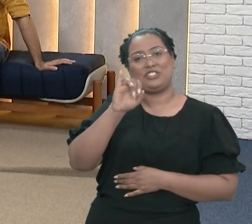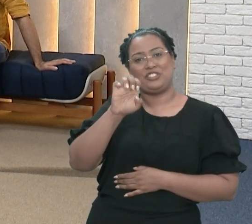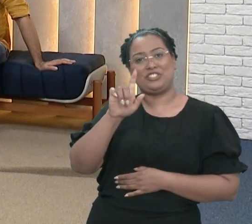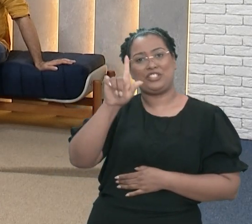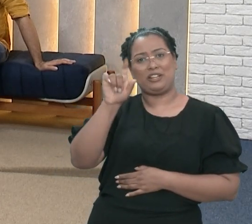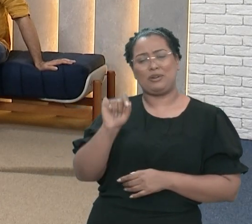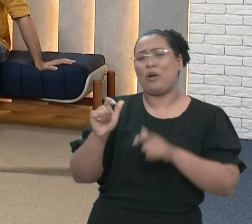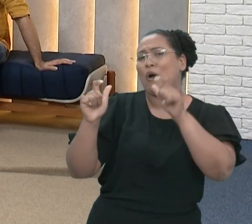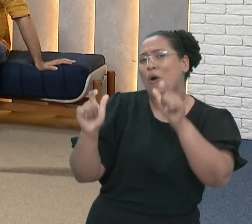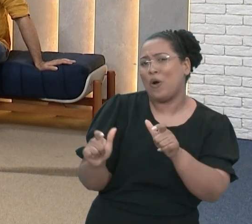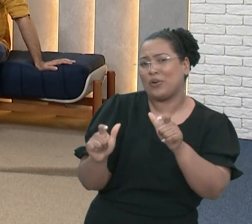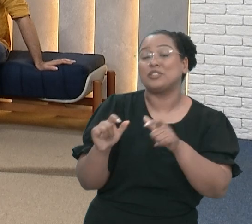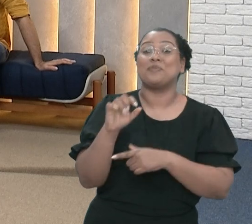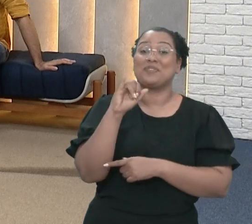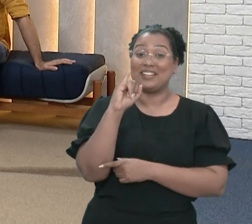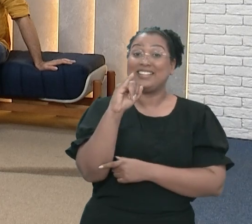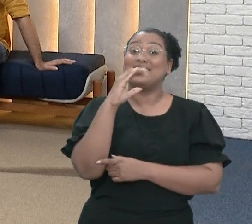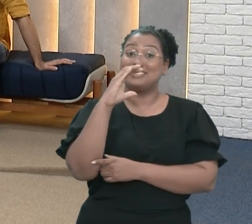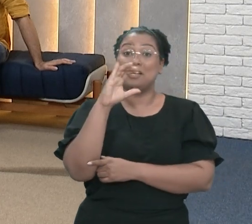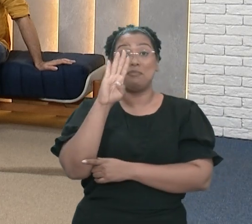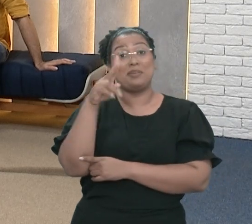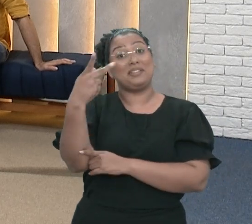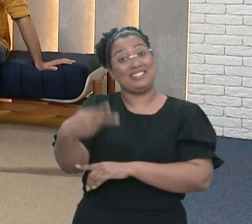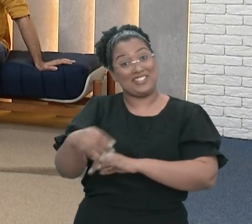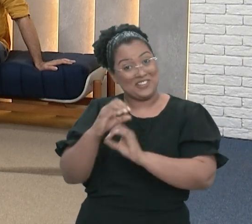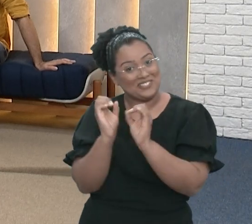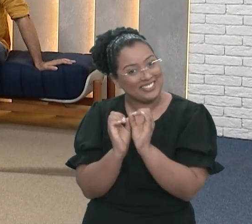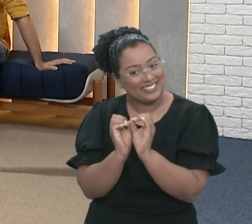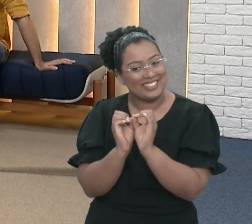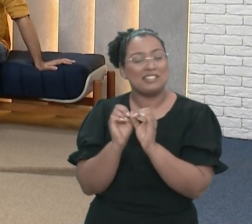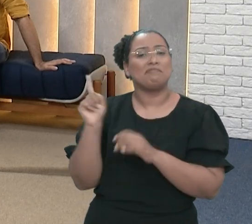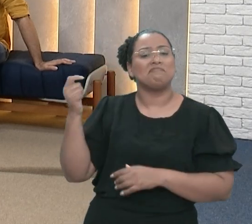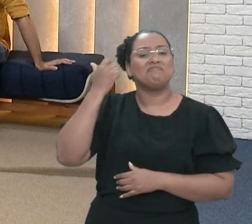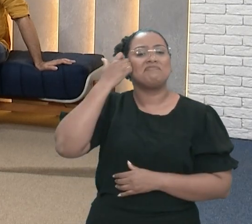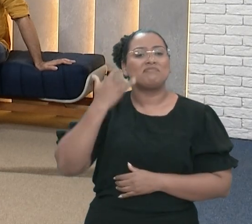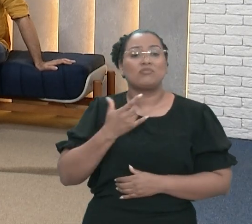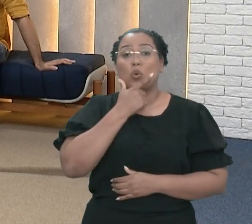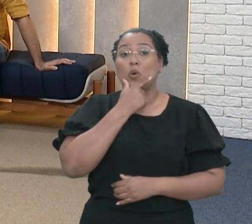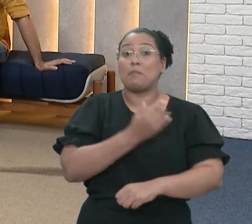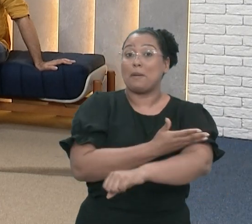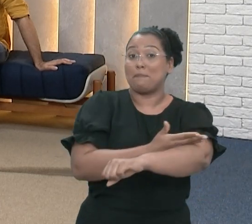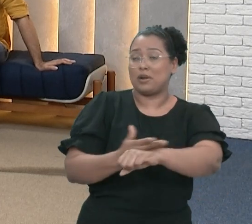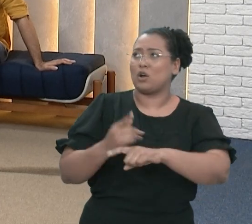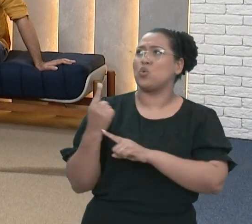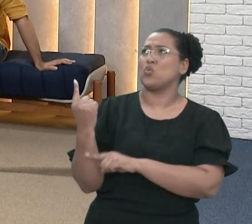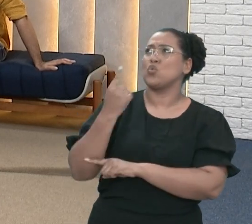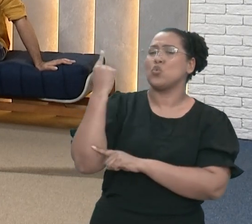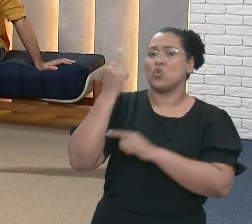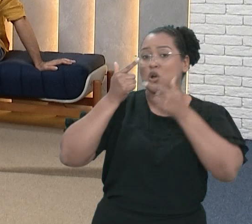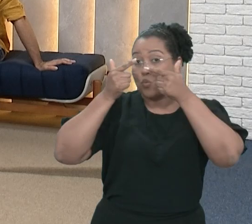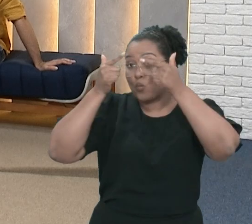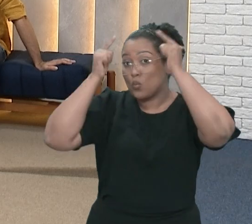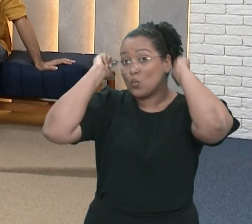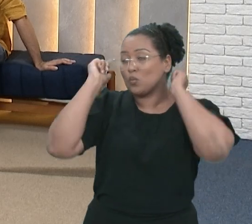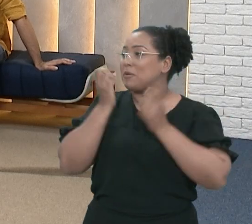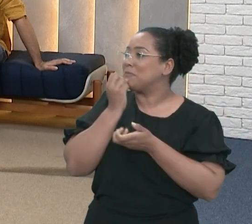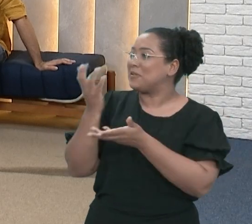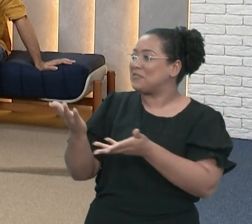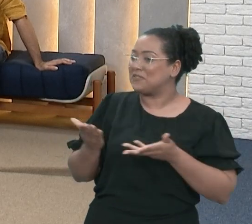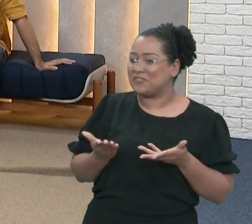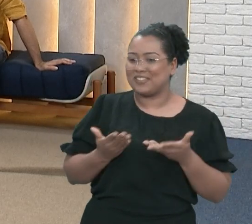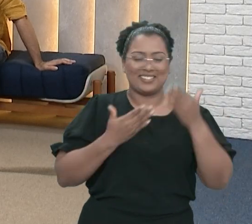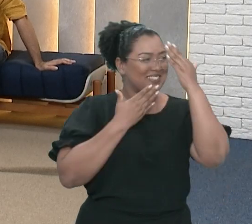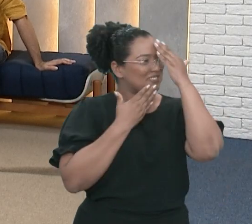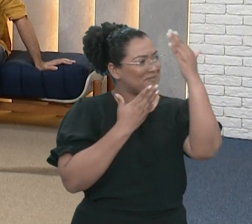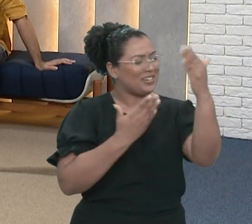do Instituto de Ciências Biológicas da UFG também, e ele se descreve como um homem branco, alto e calvo. Seja bem-vindo, professor. Obrigado,